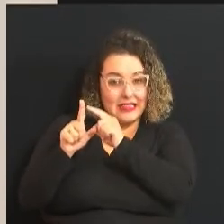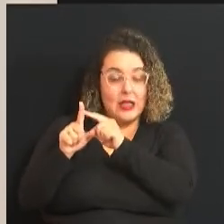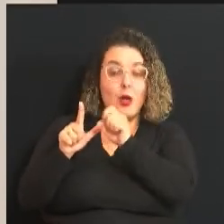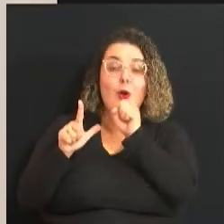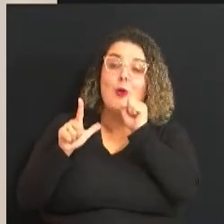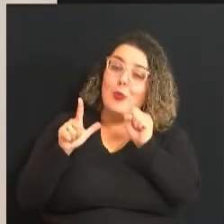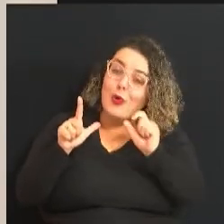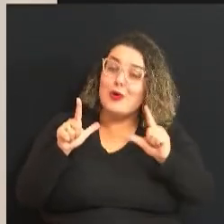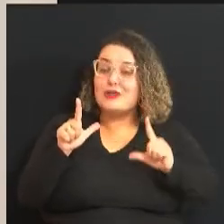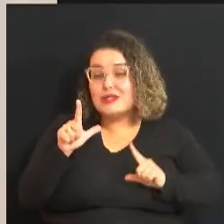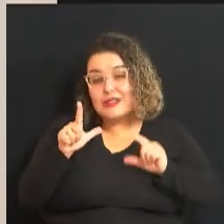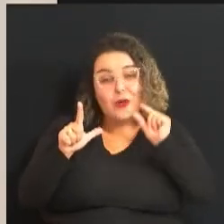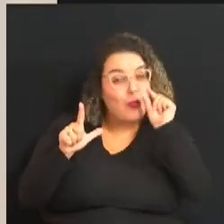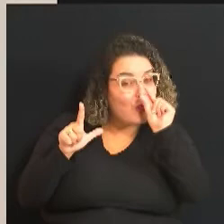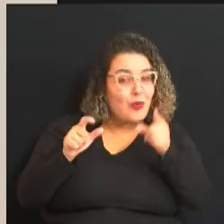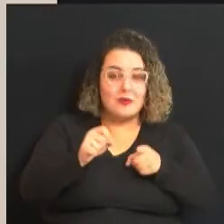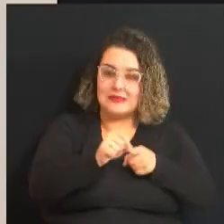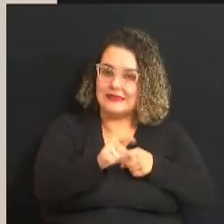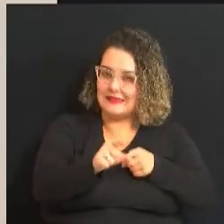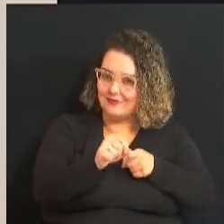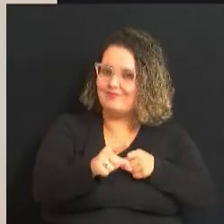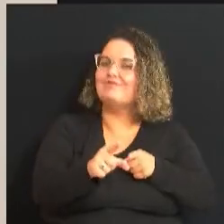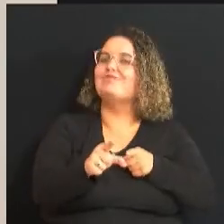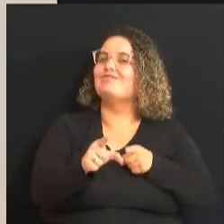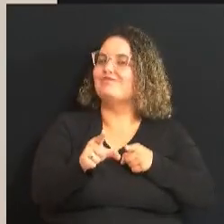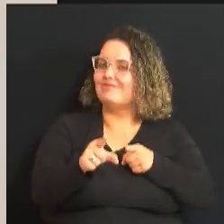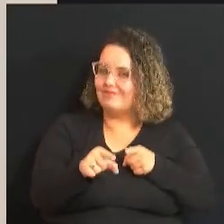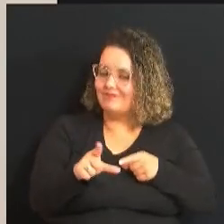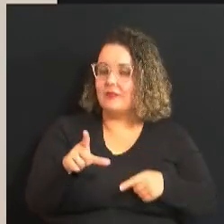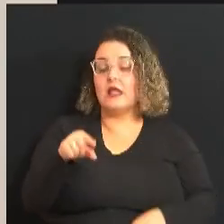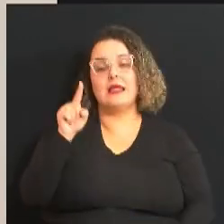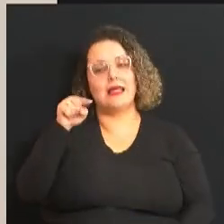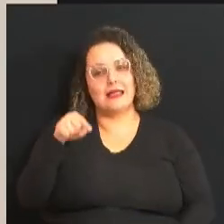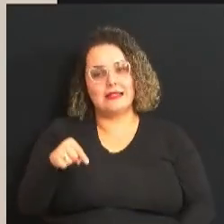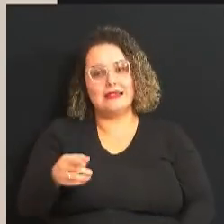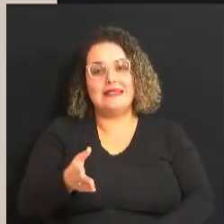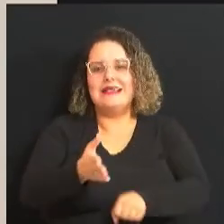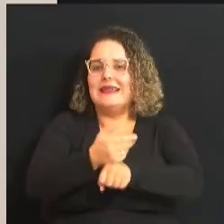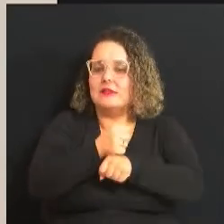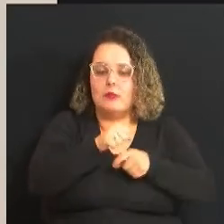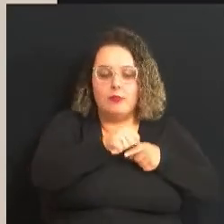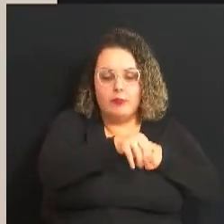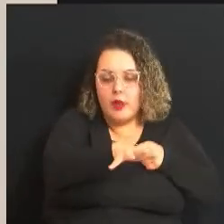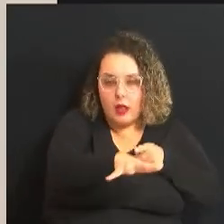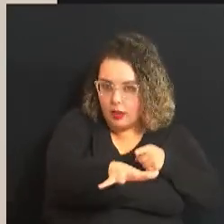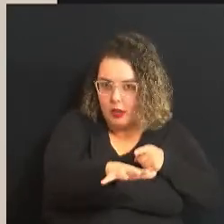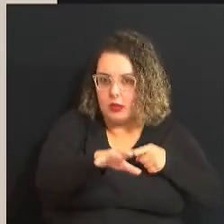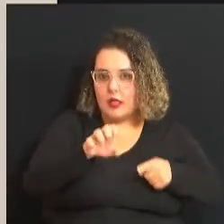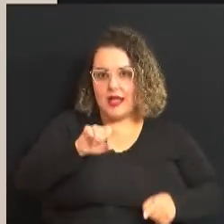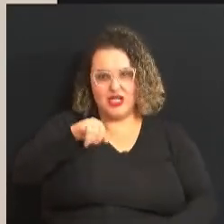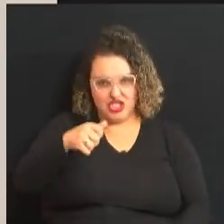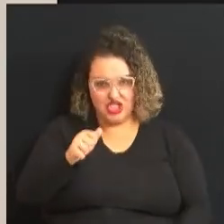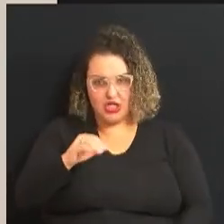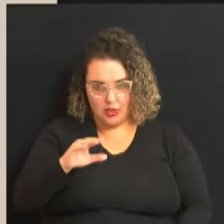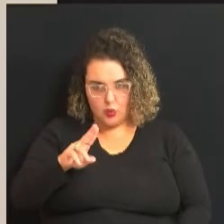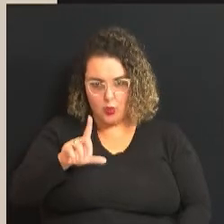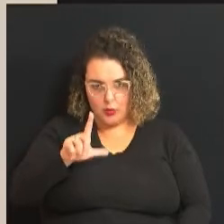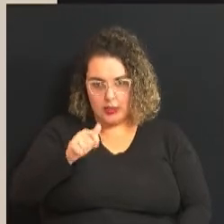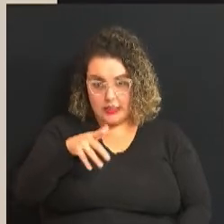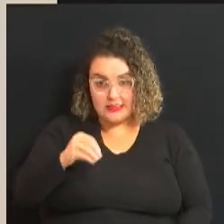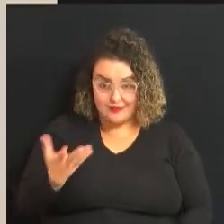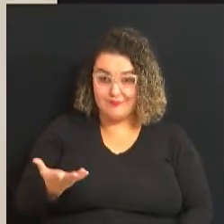uns espermatozoides guardados, e aí, antes da ejaculação propriamente dita, esses